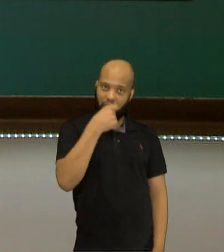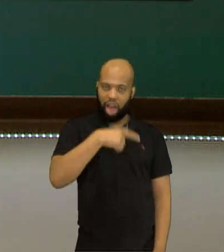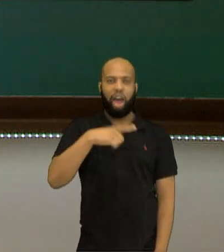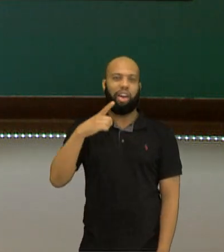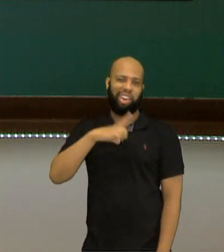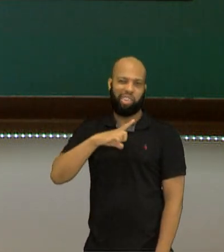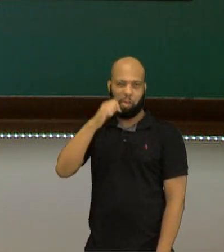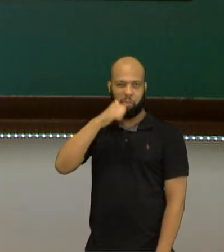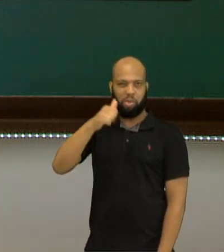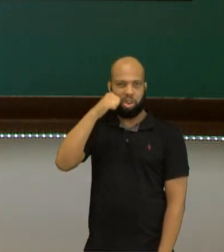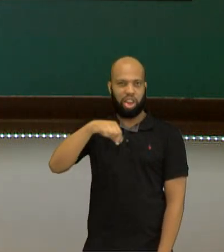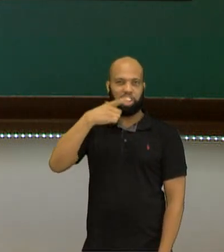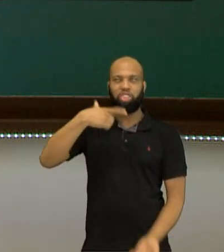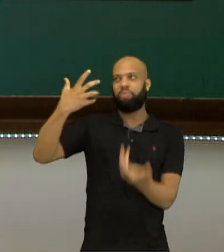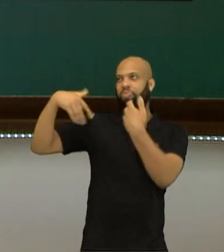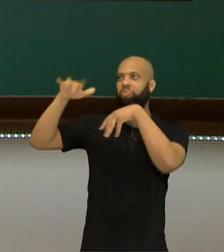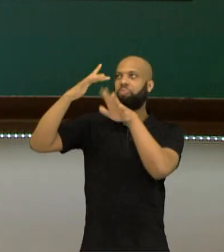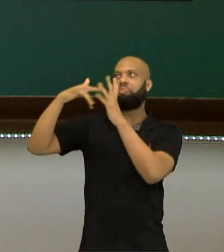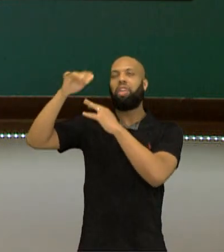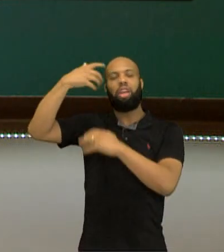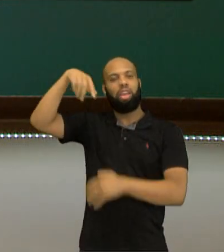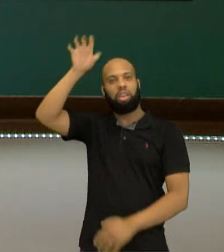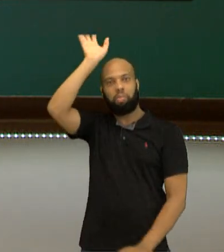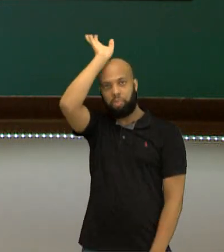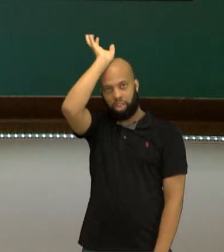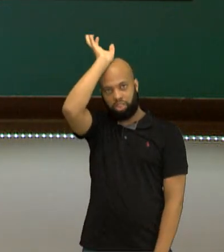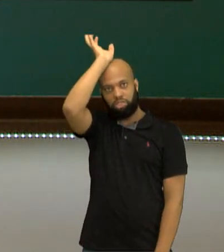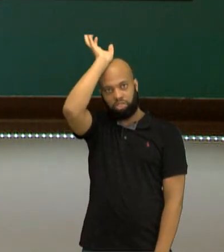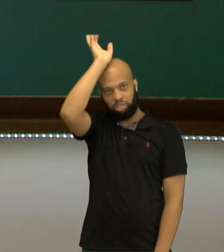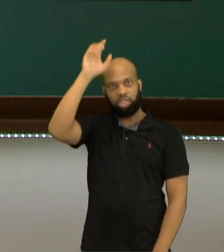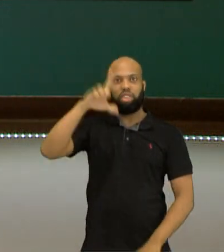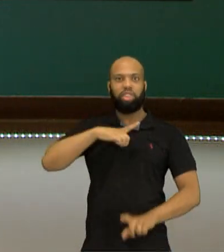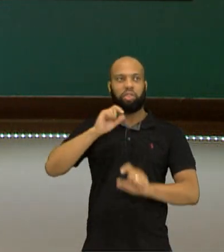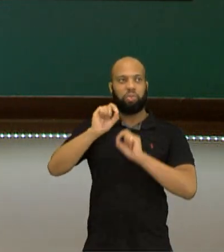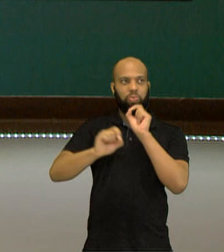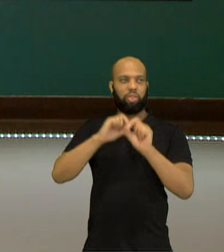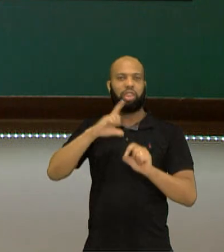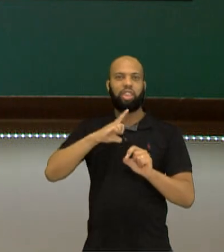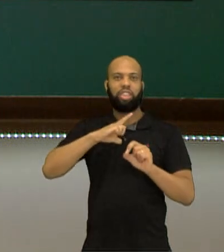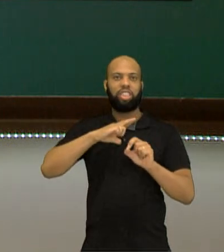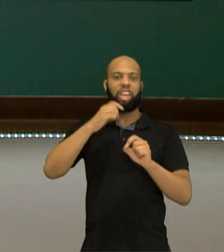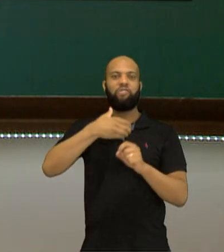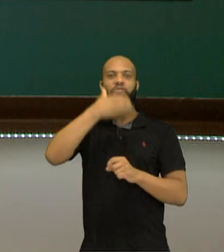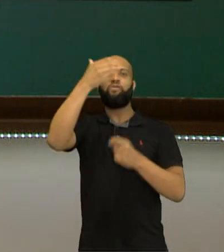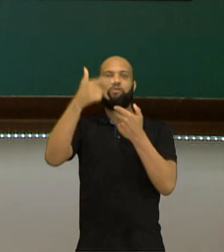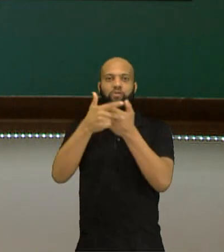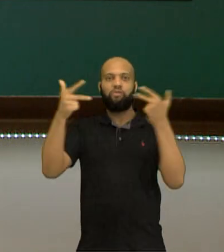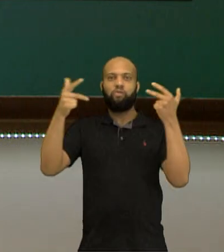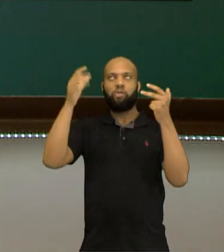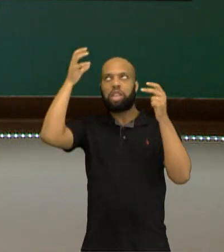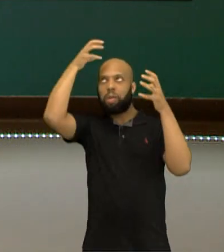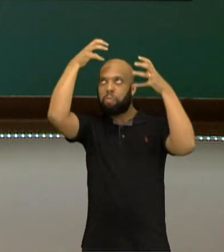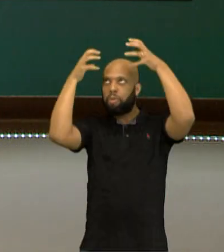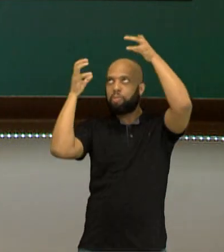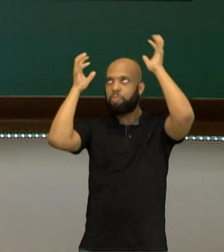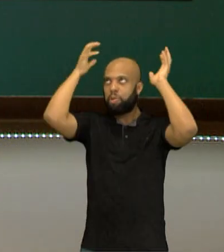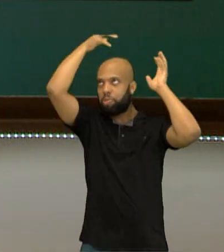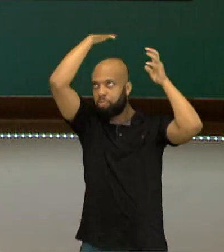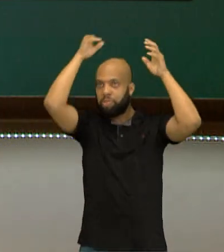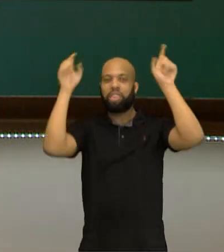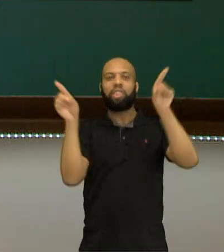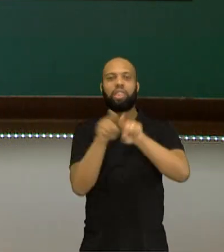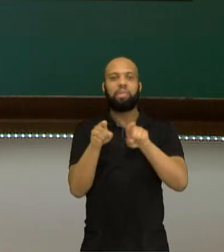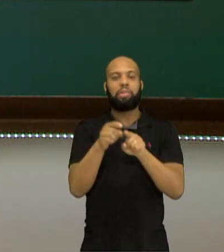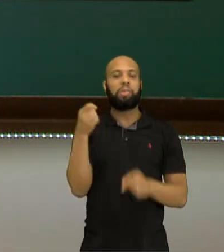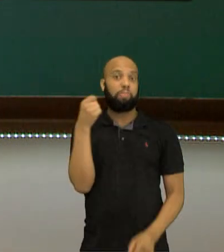e que acaba que com o tempo essa performance das frutas na cabeça da Carmen Miranda foi também atrelado a